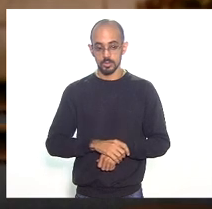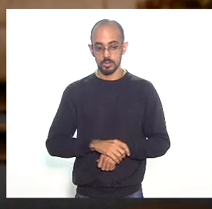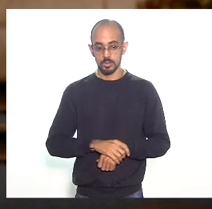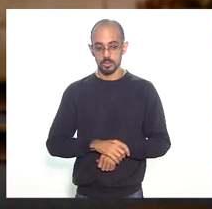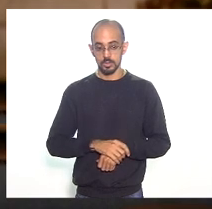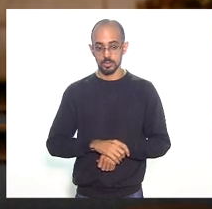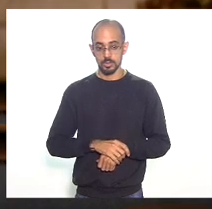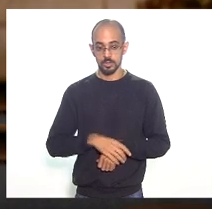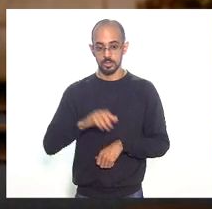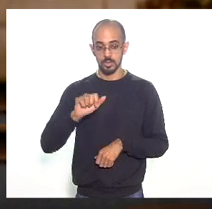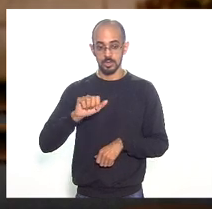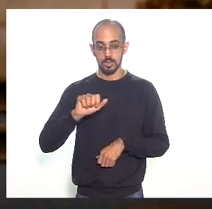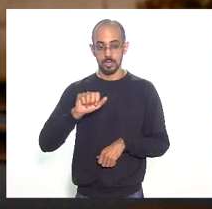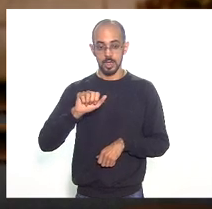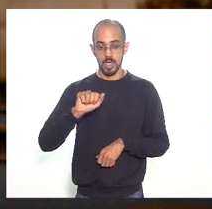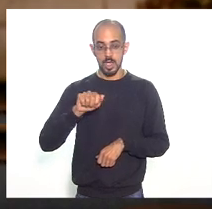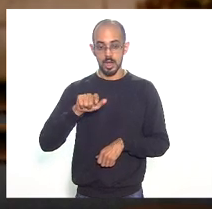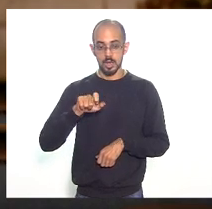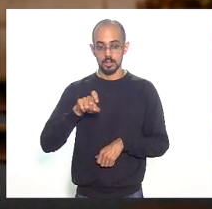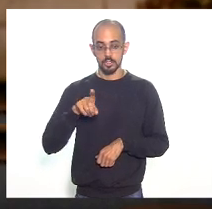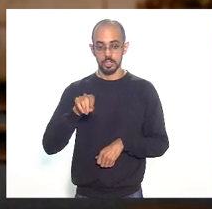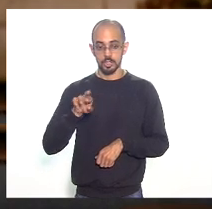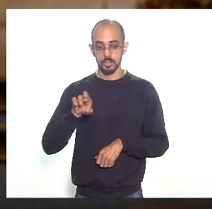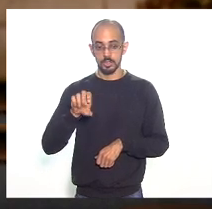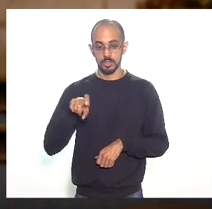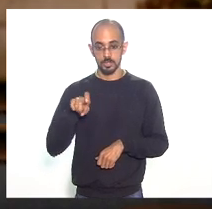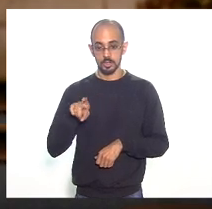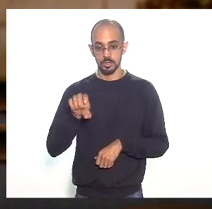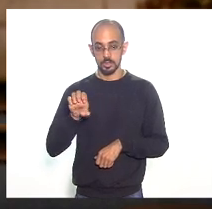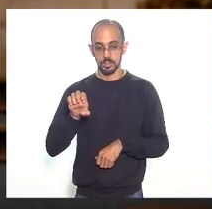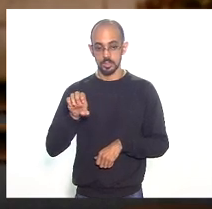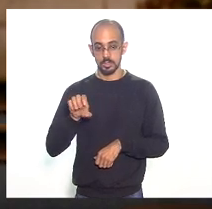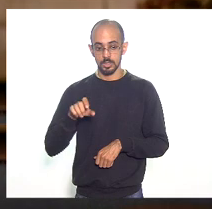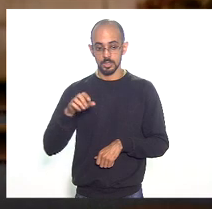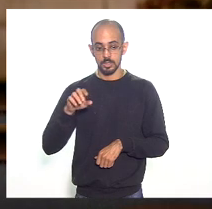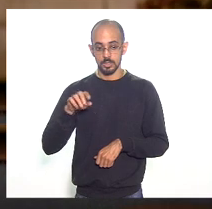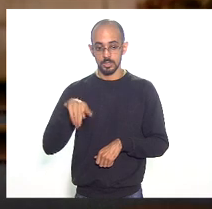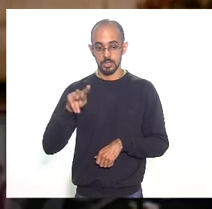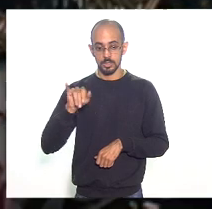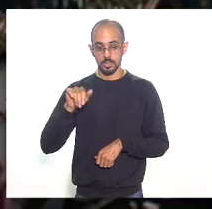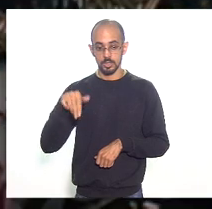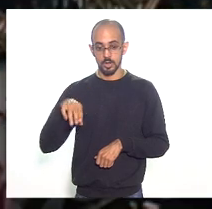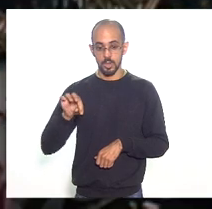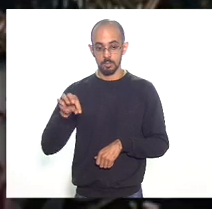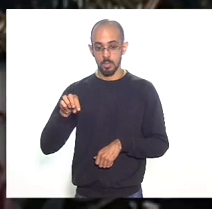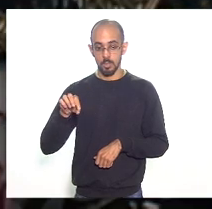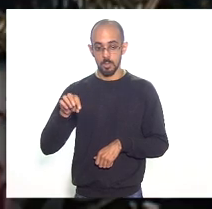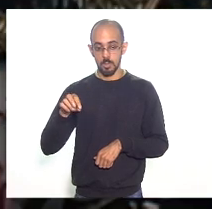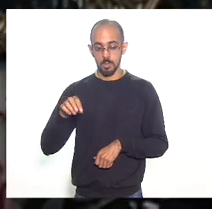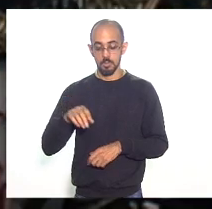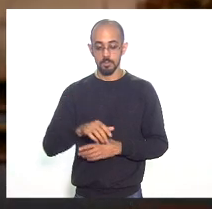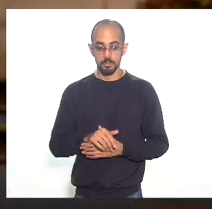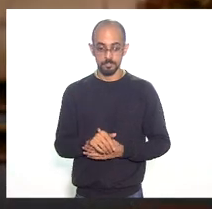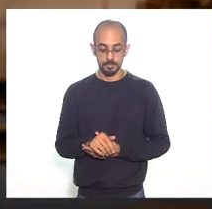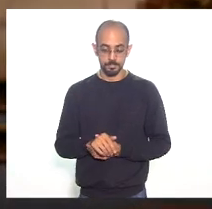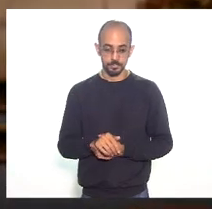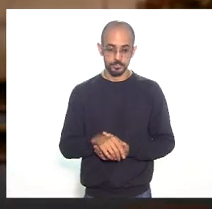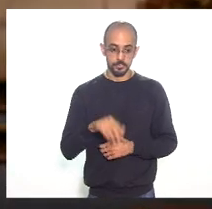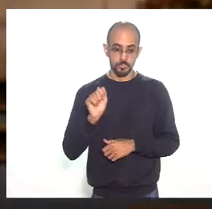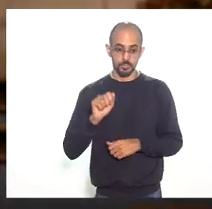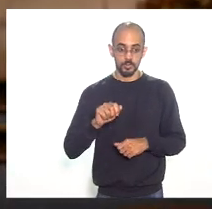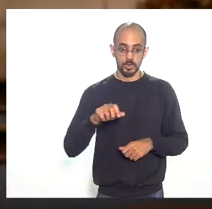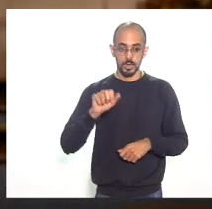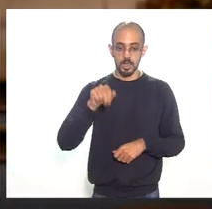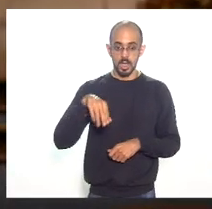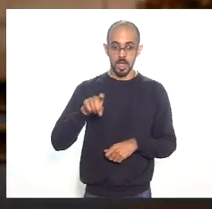Deputado Alexandre Kinoploch. Voto não, Presidente. Não. Deputado